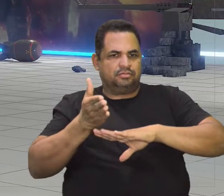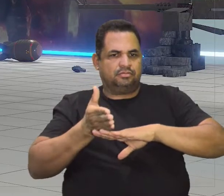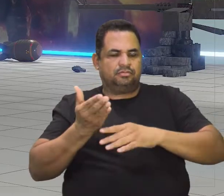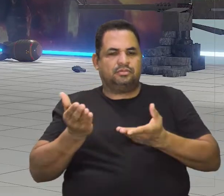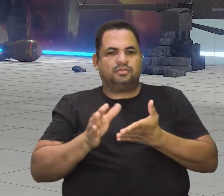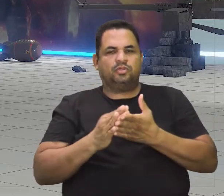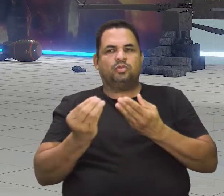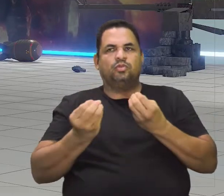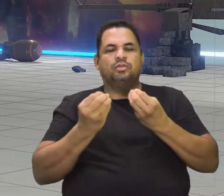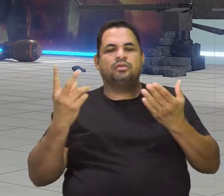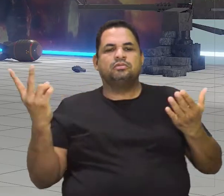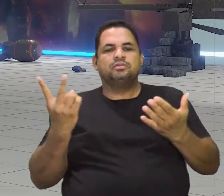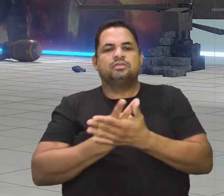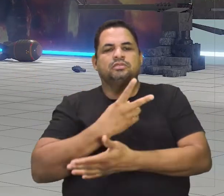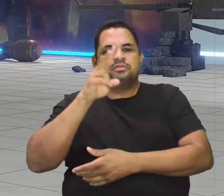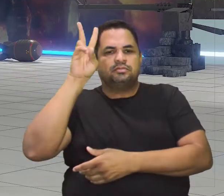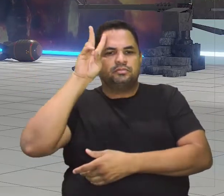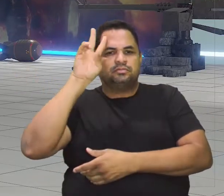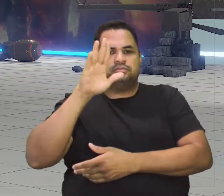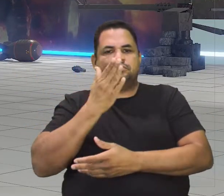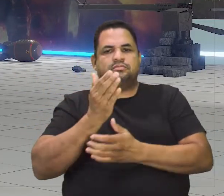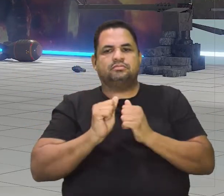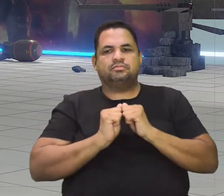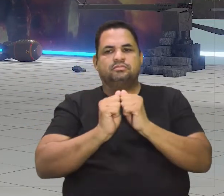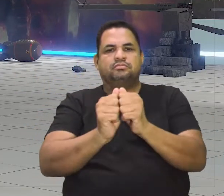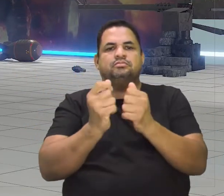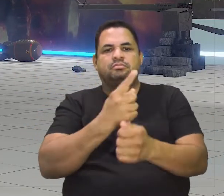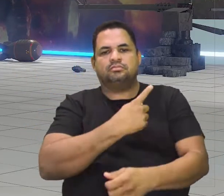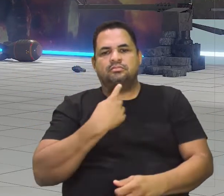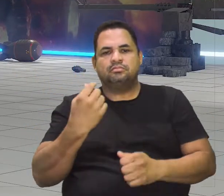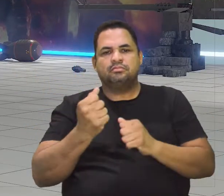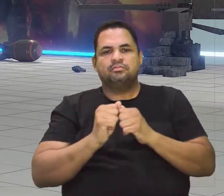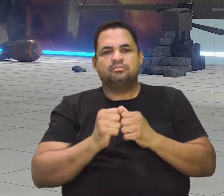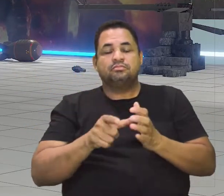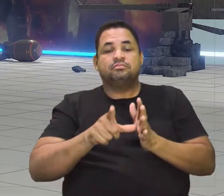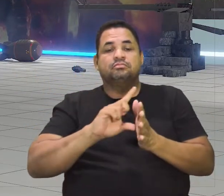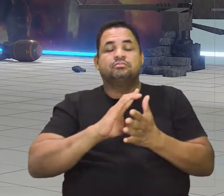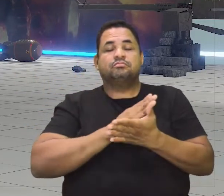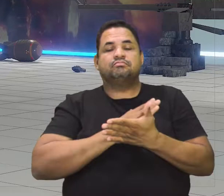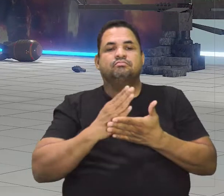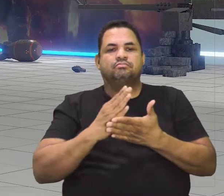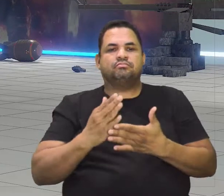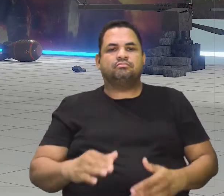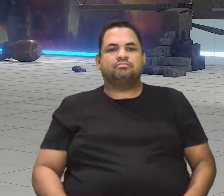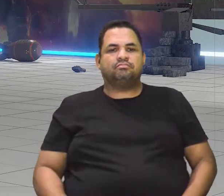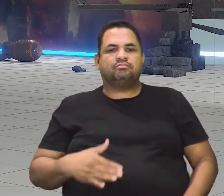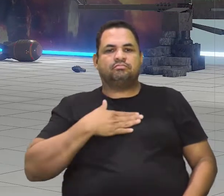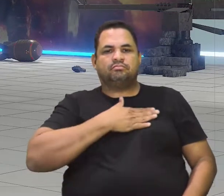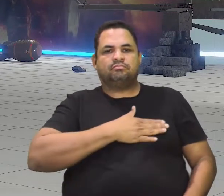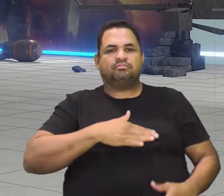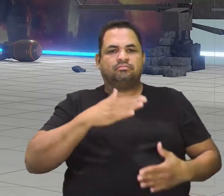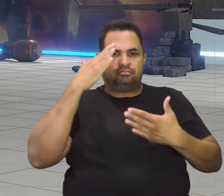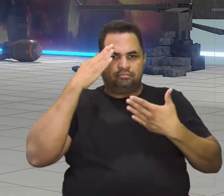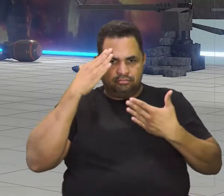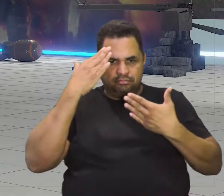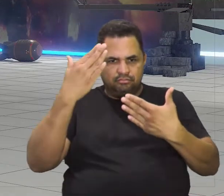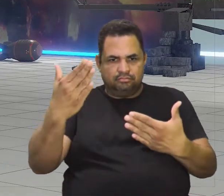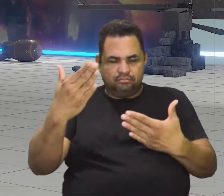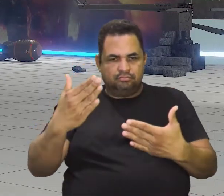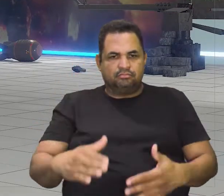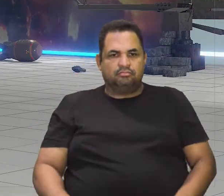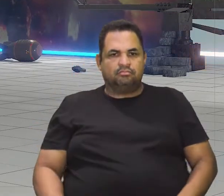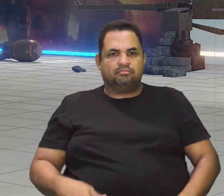ela acontece. Então, você que está acompanhando conosco, antes de a gente começar a aula, eu gostaria de agradecer